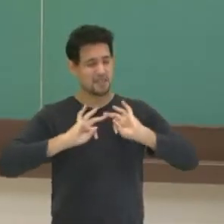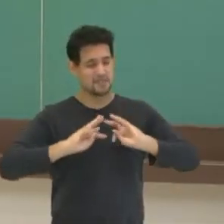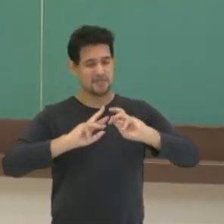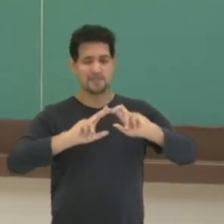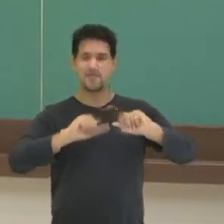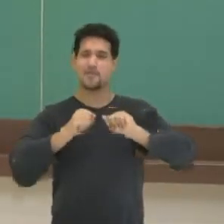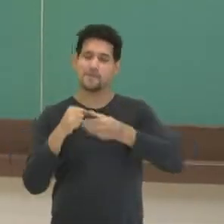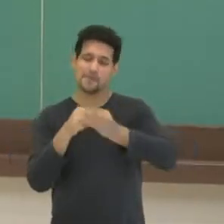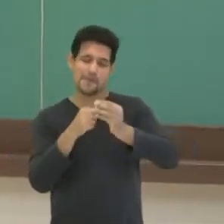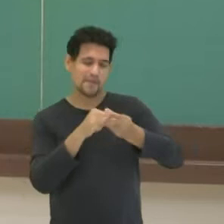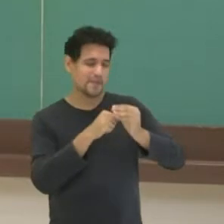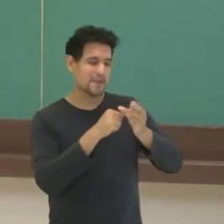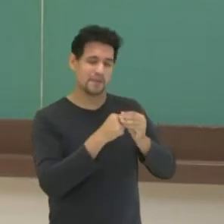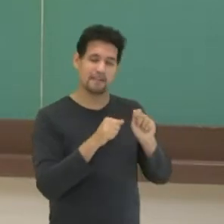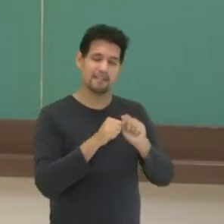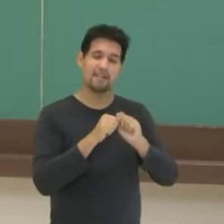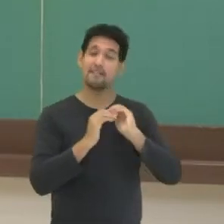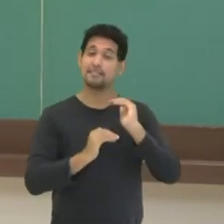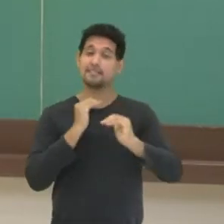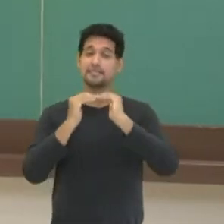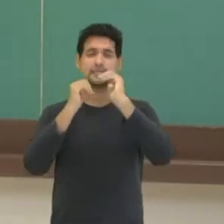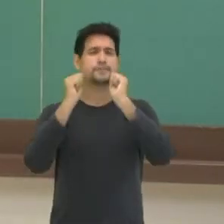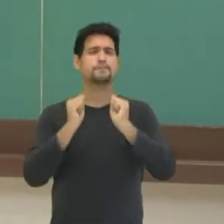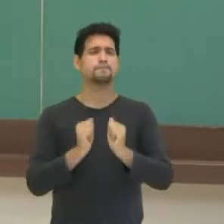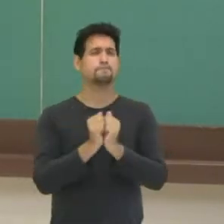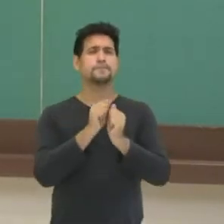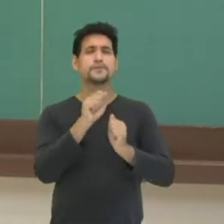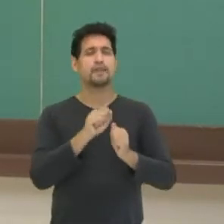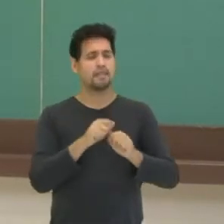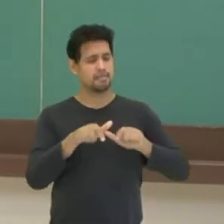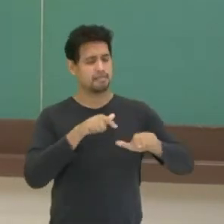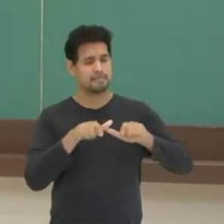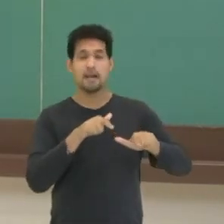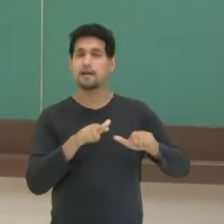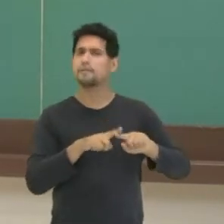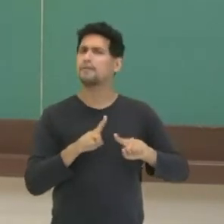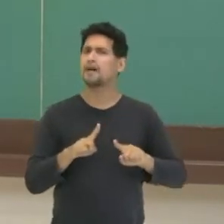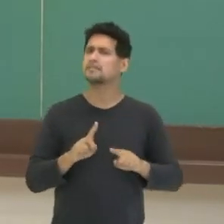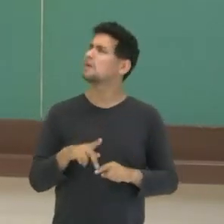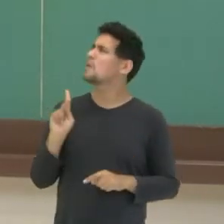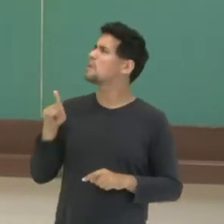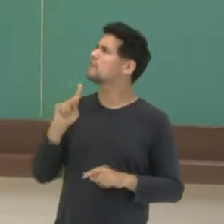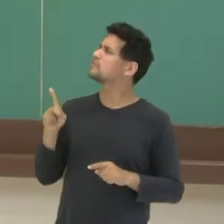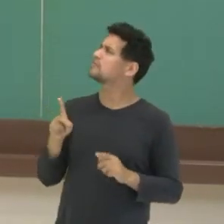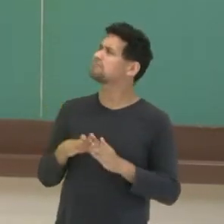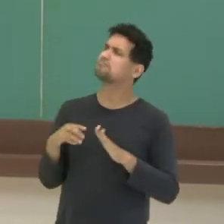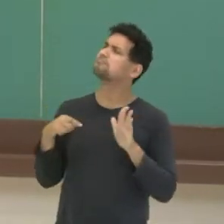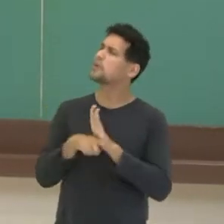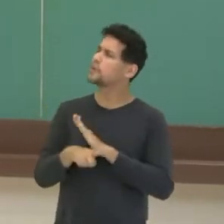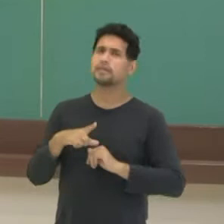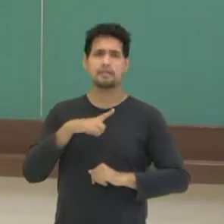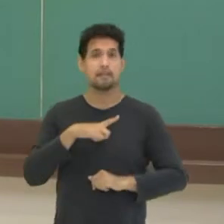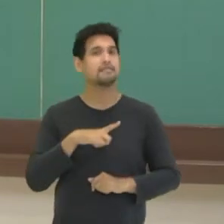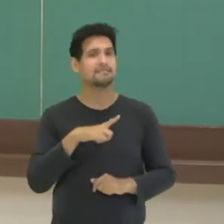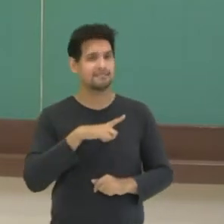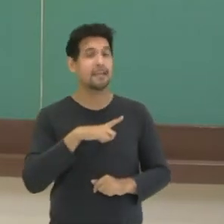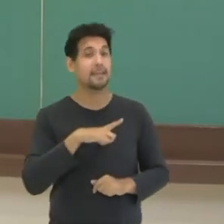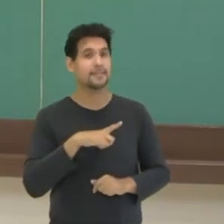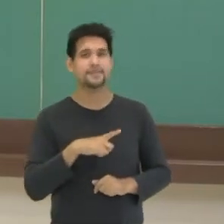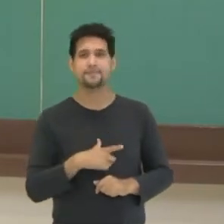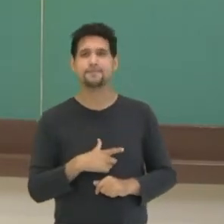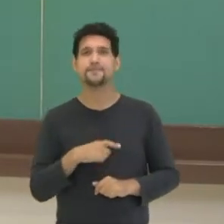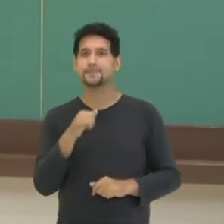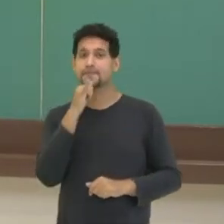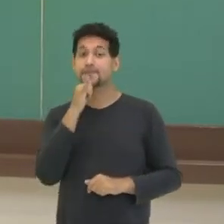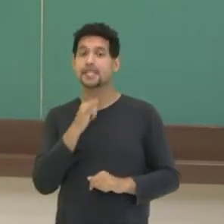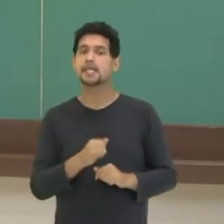conhecimento que será construído através de atividades. Professor, questionamentos? Sim, questionamentos.